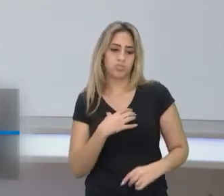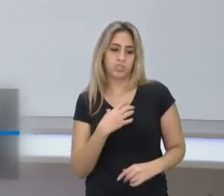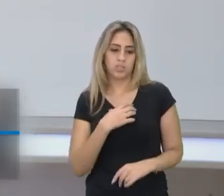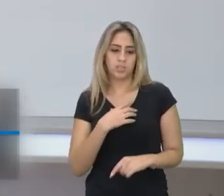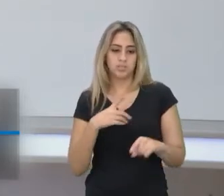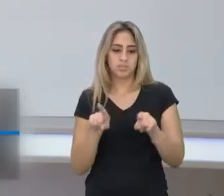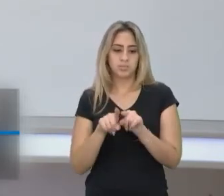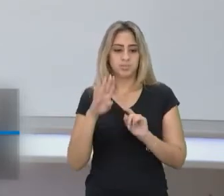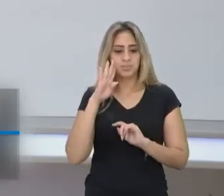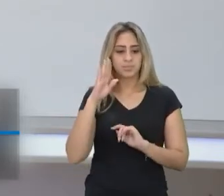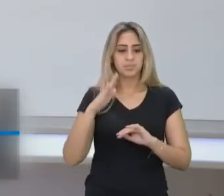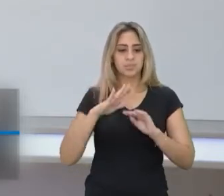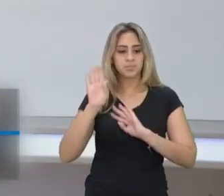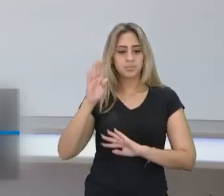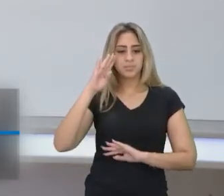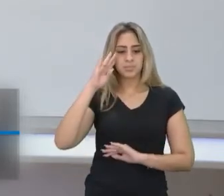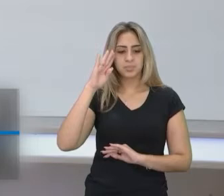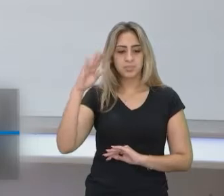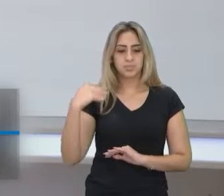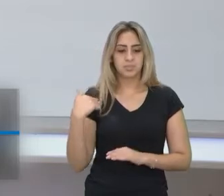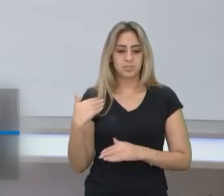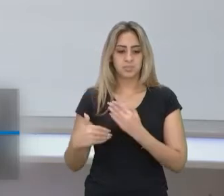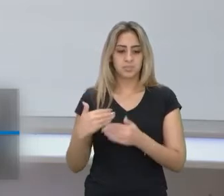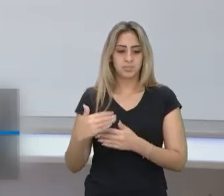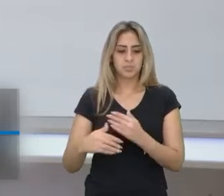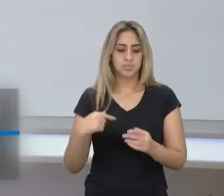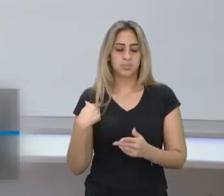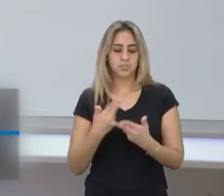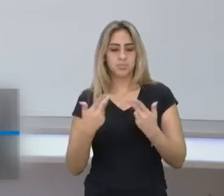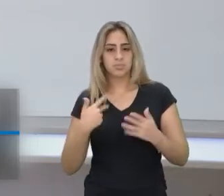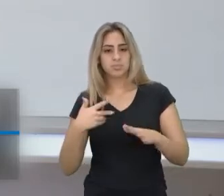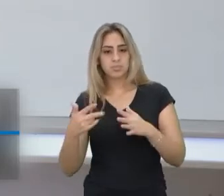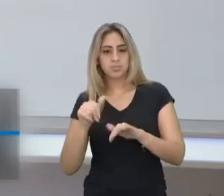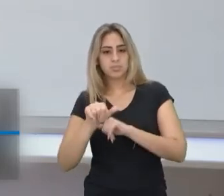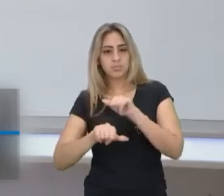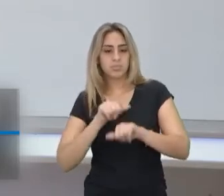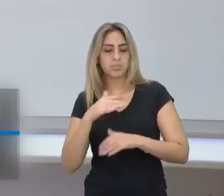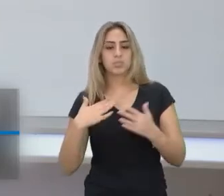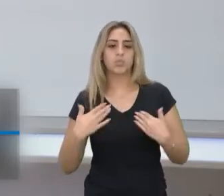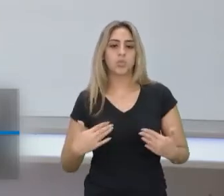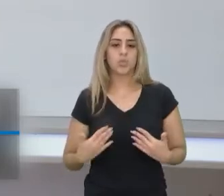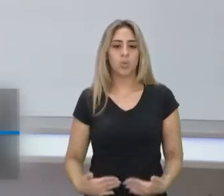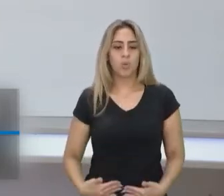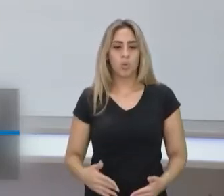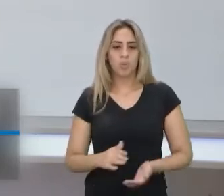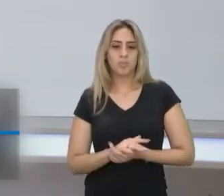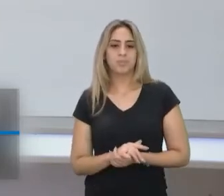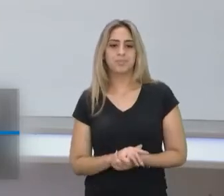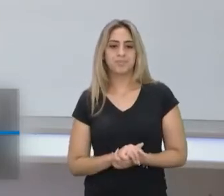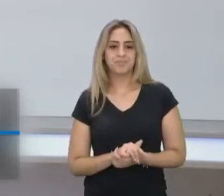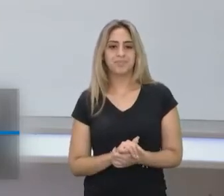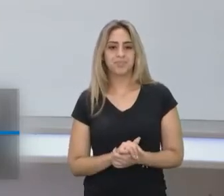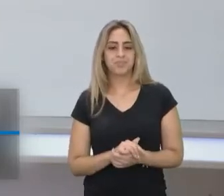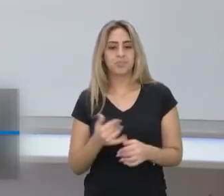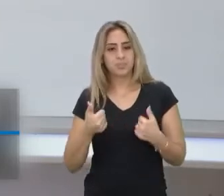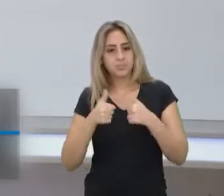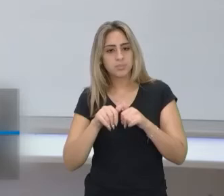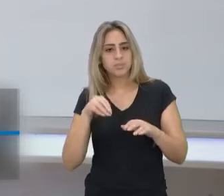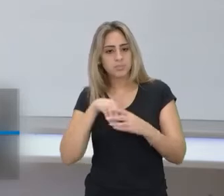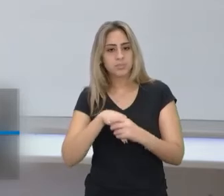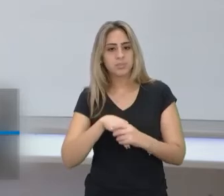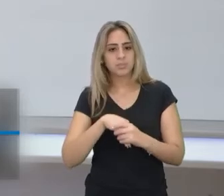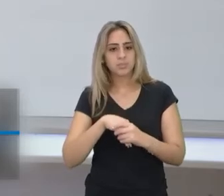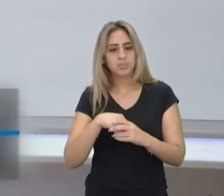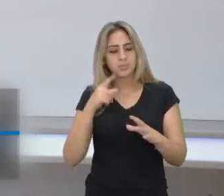focando principalmente ali no corpo, nas reações fisiológicas que acontecem, sendo que ele está inserido